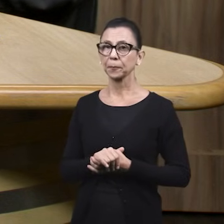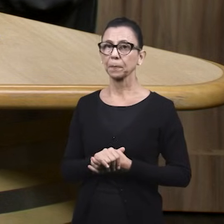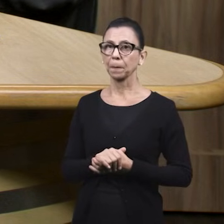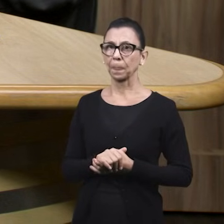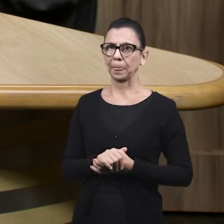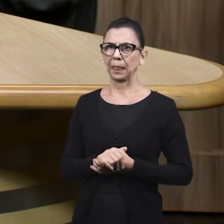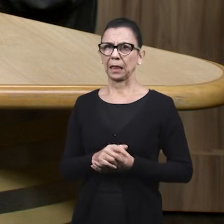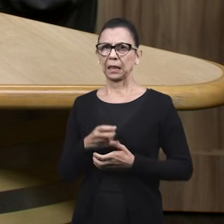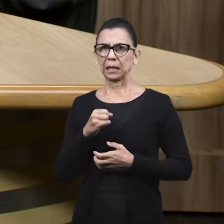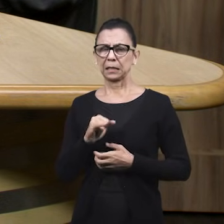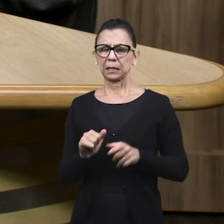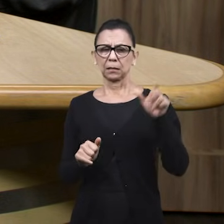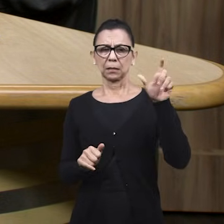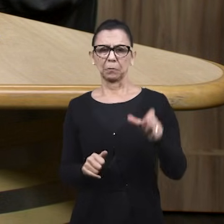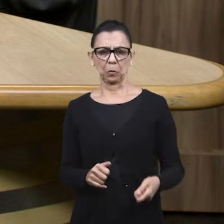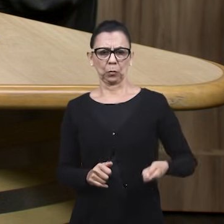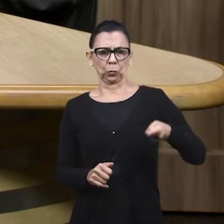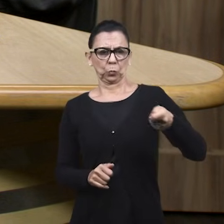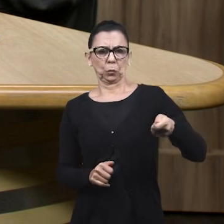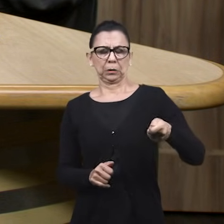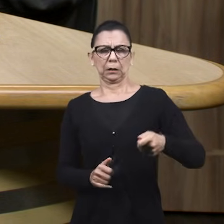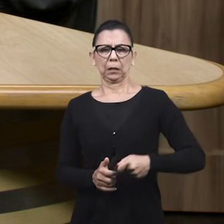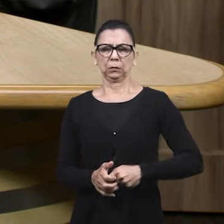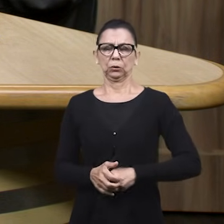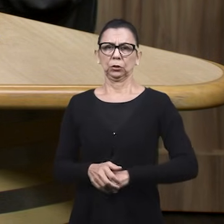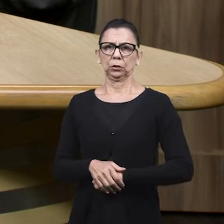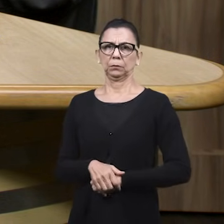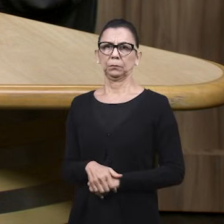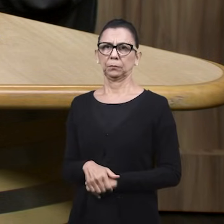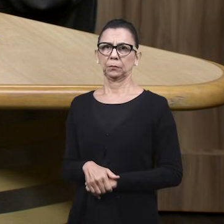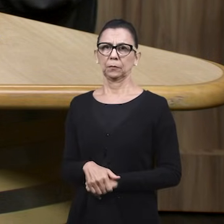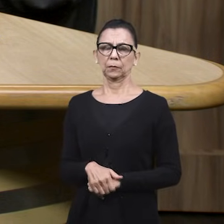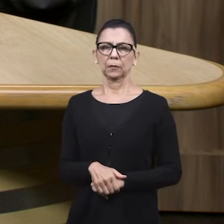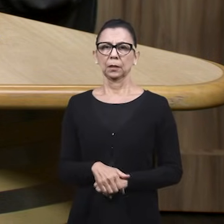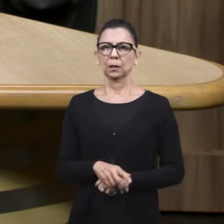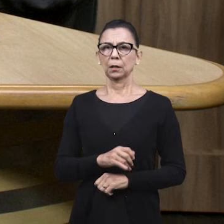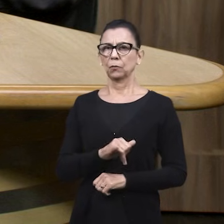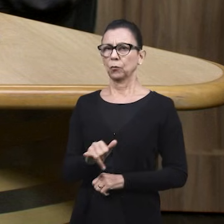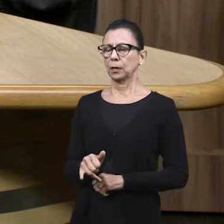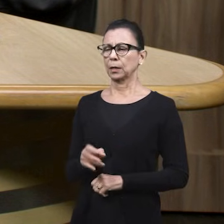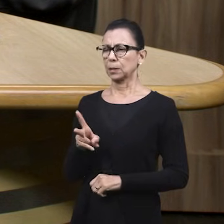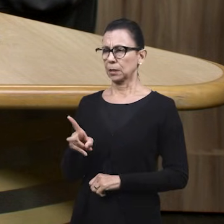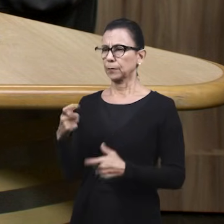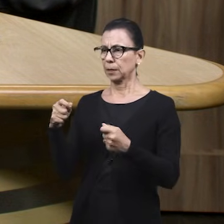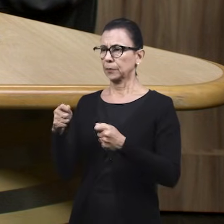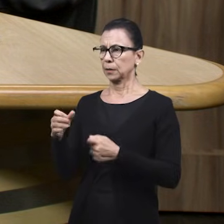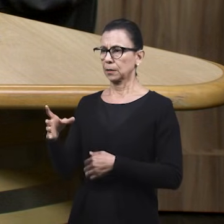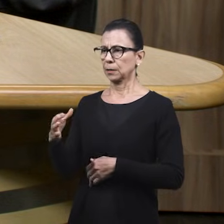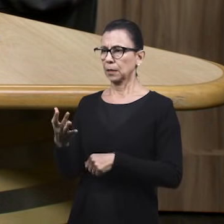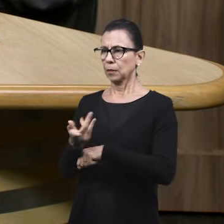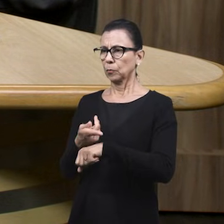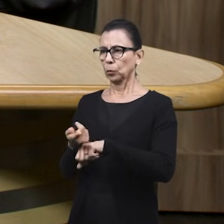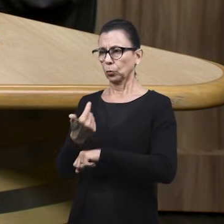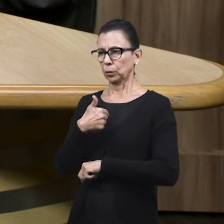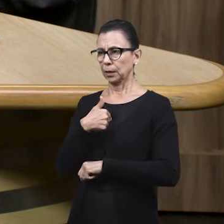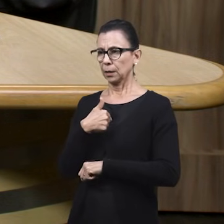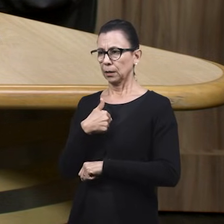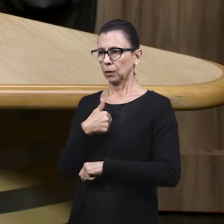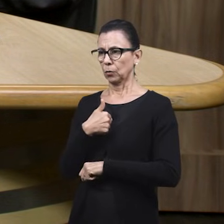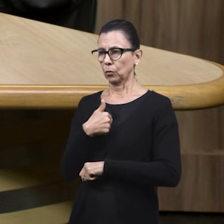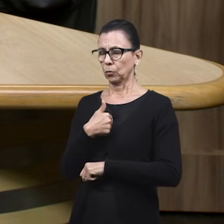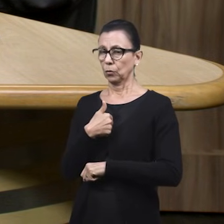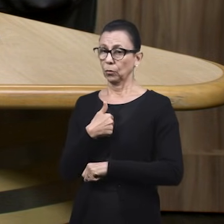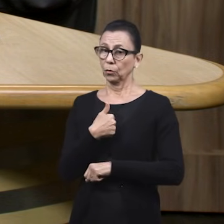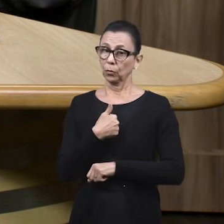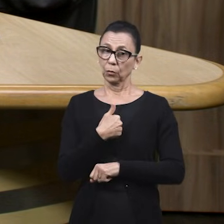mesmo que essa alta autoridade diz assim, olha, sempre que você precisar, pode vir a mim. Mas, da mesma maneira, ninguém vai tratar isso